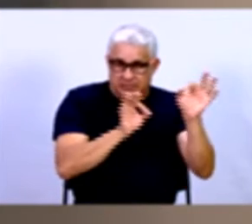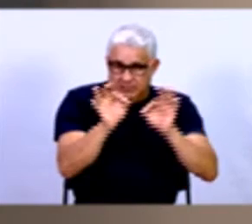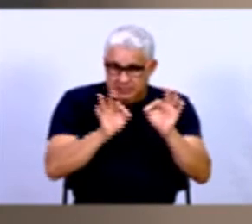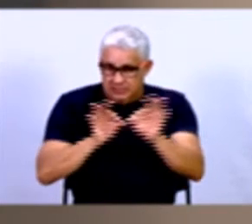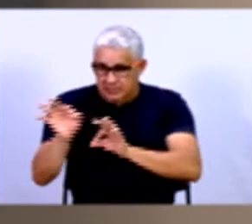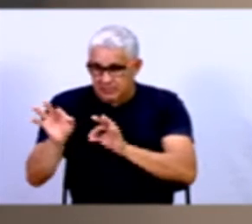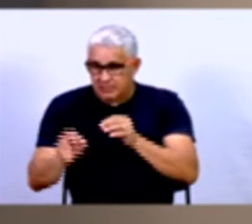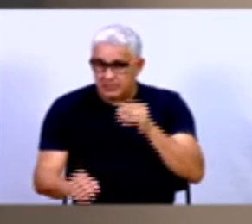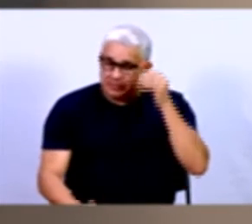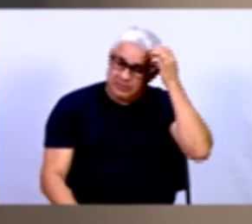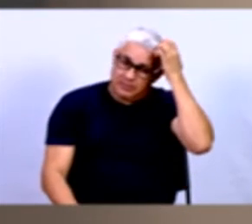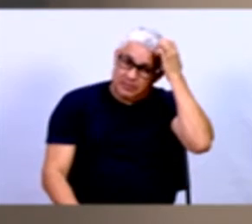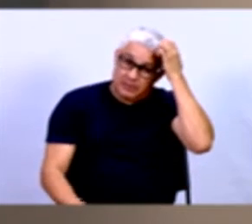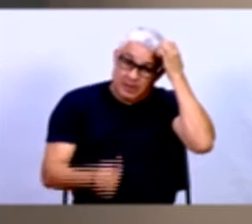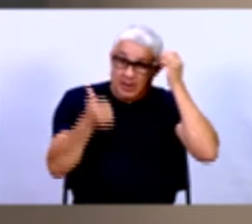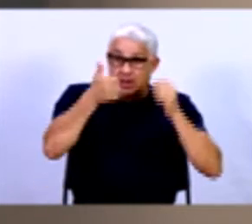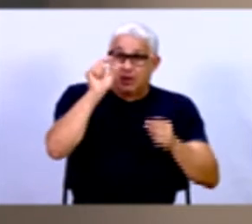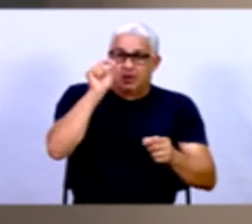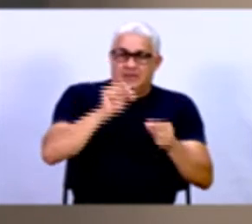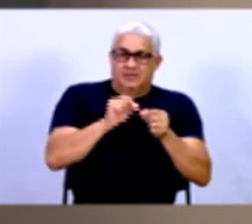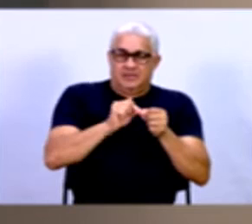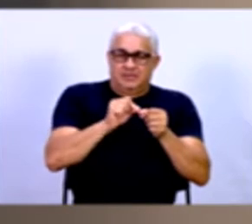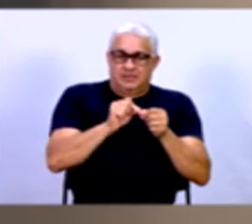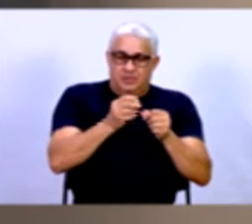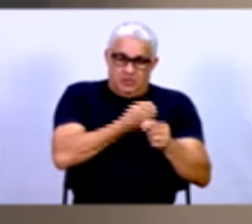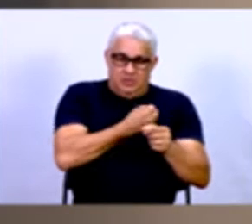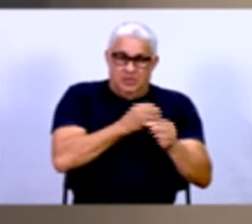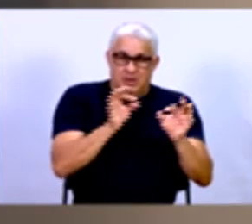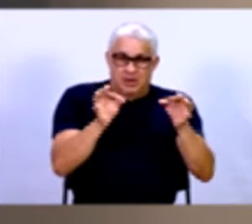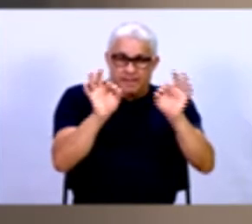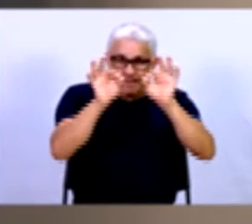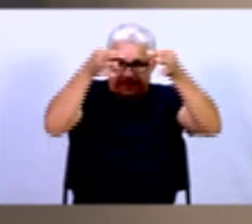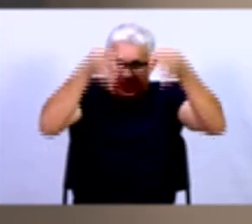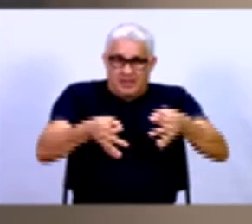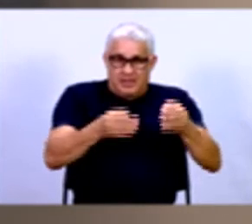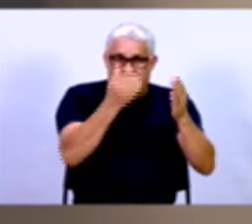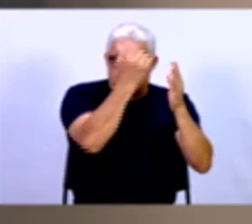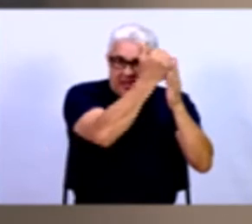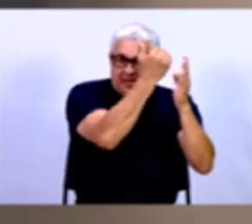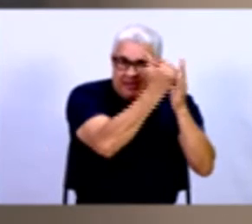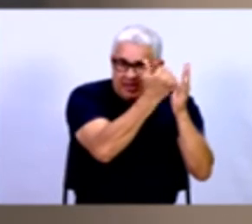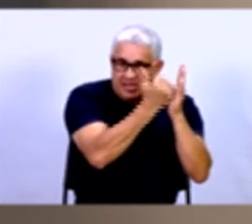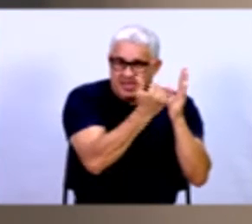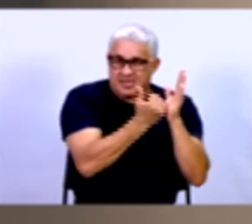aqui, a primeira coisa que a gente tem que fazer é colocar esses números em ordem, porque senão a gente vai ficar meio...